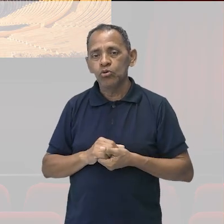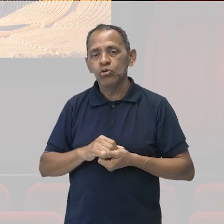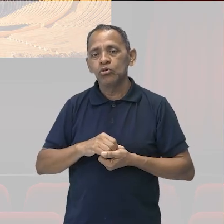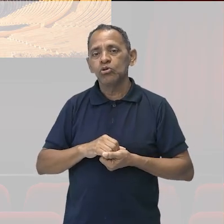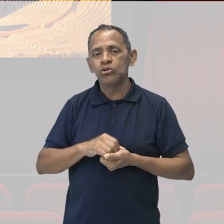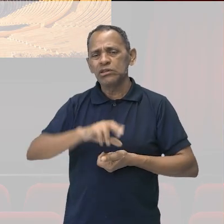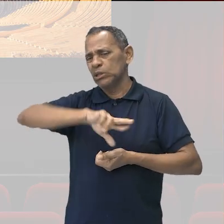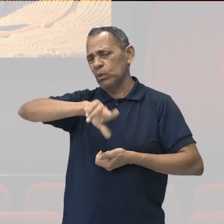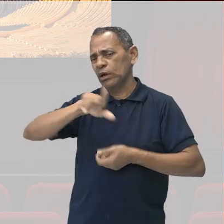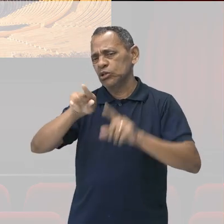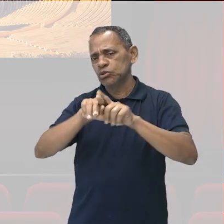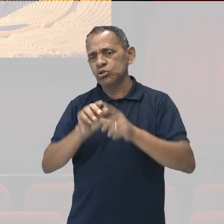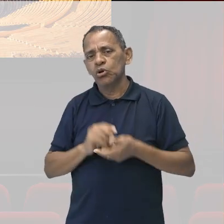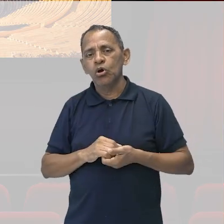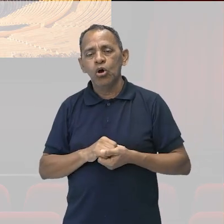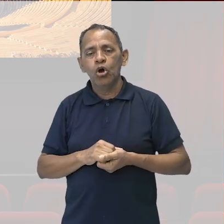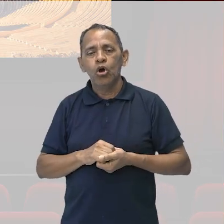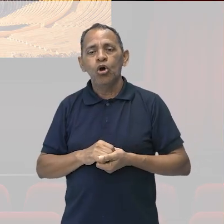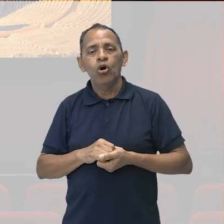apenas ao entretenimento,